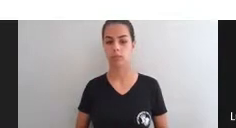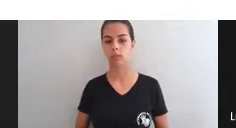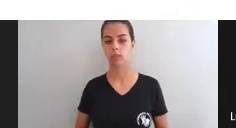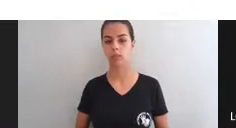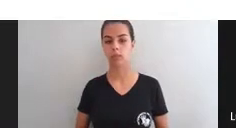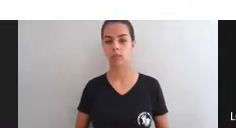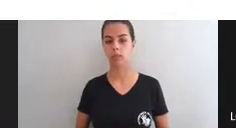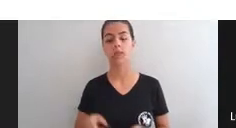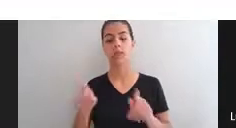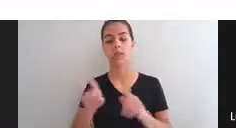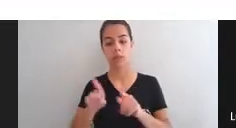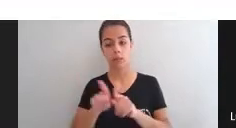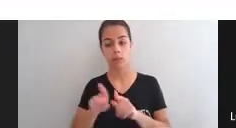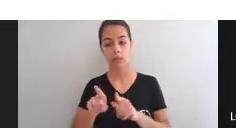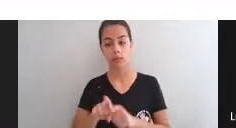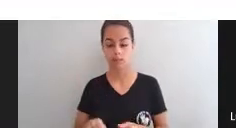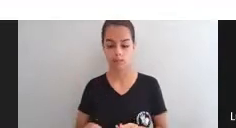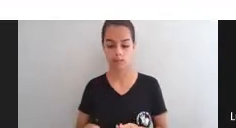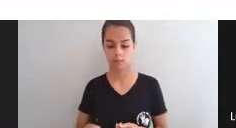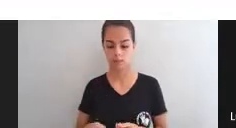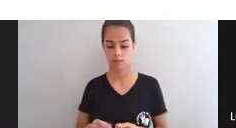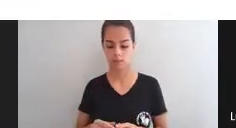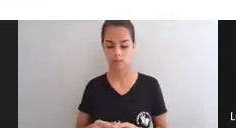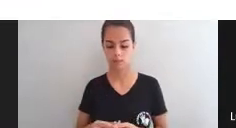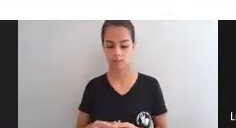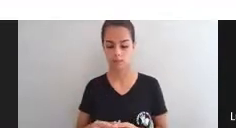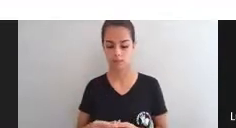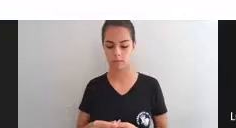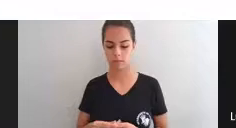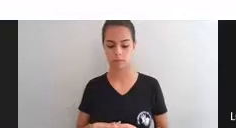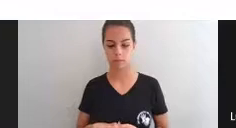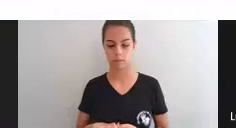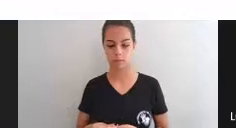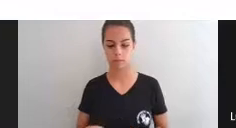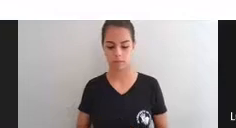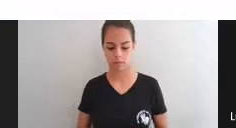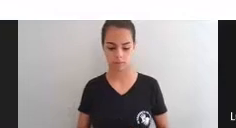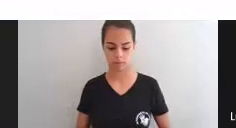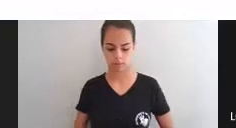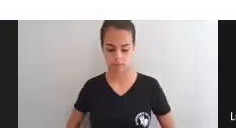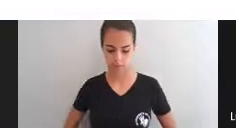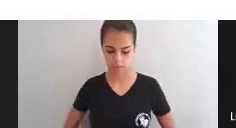gente quer impor que durante